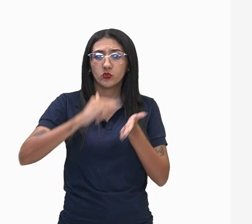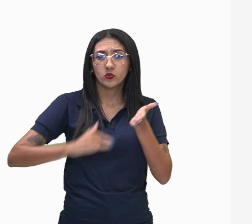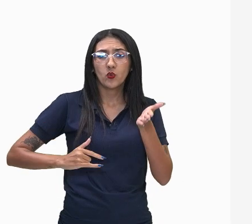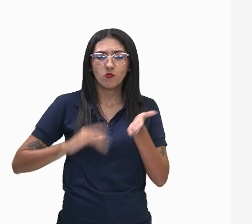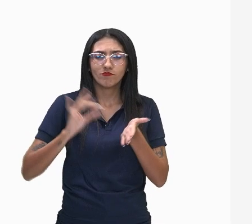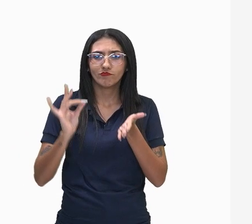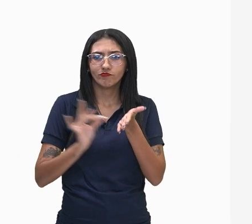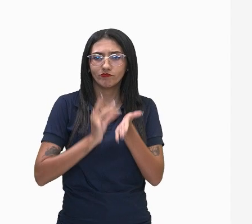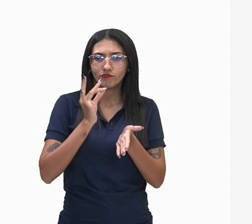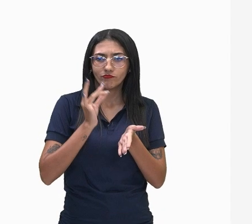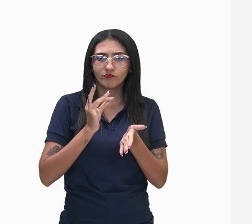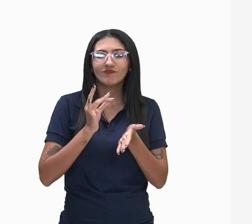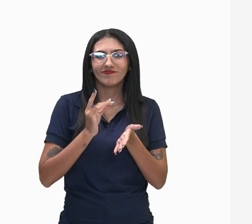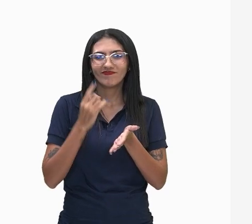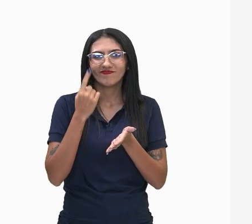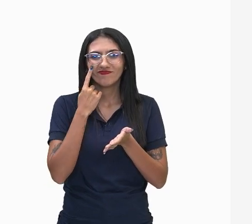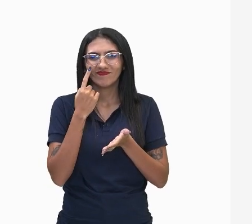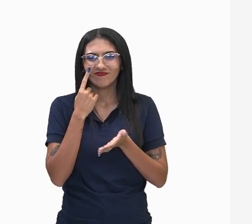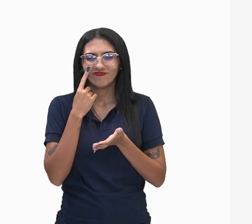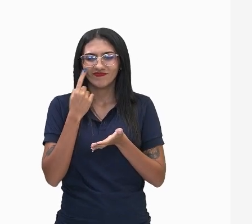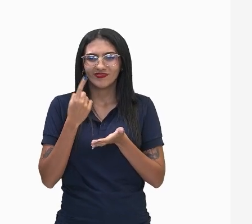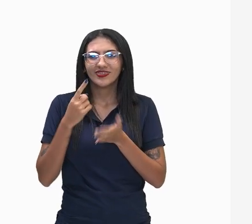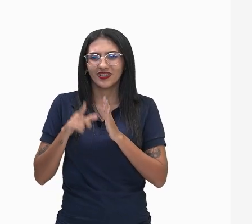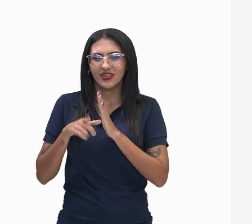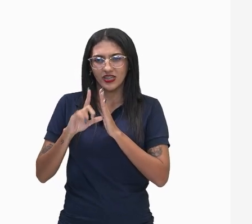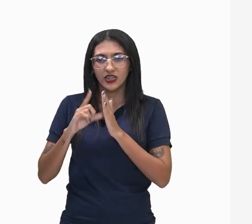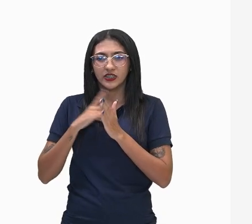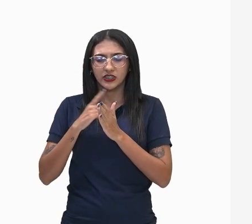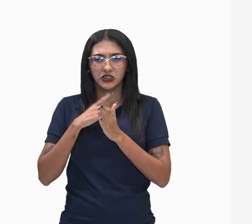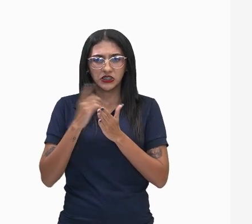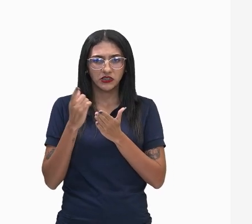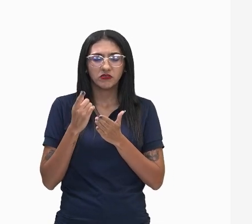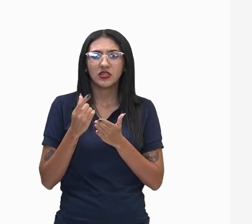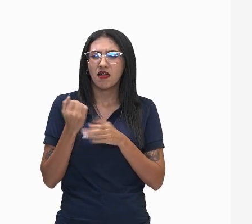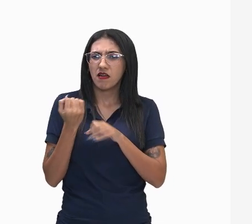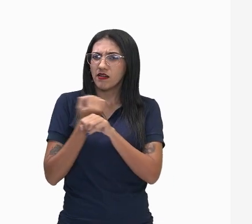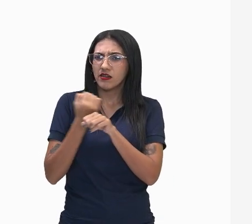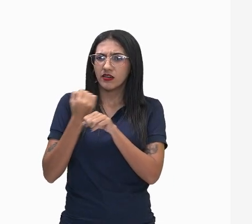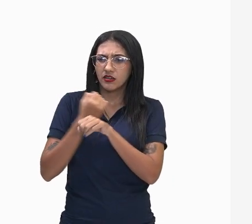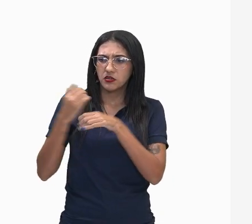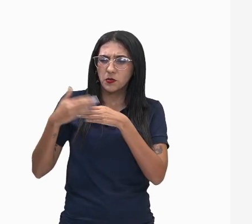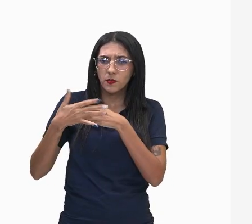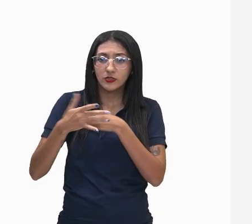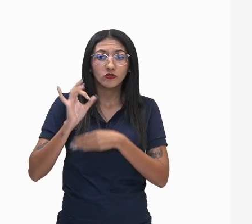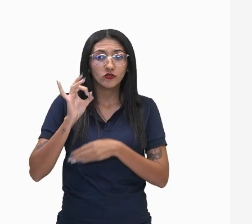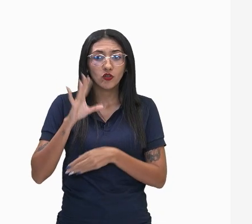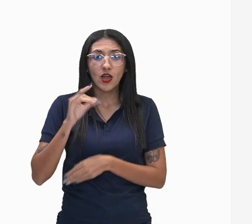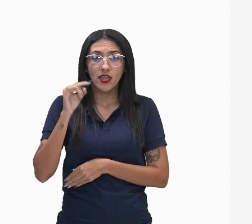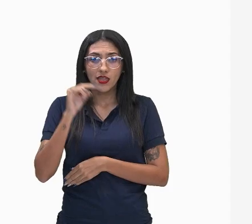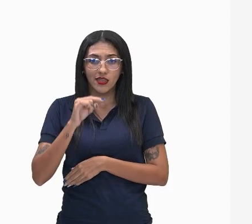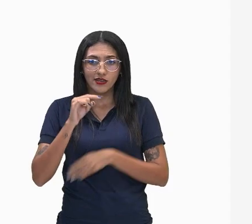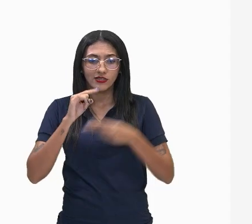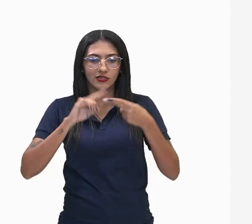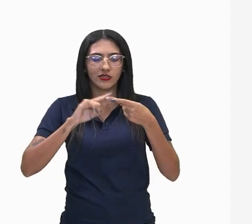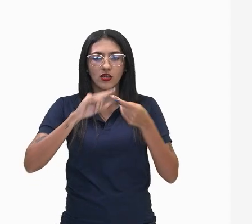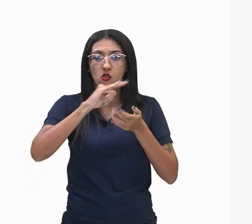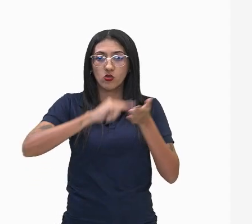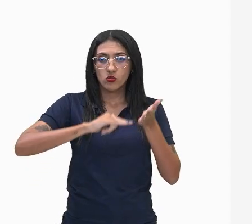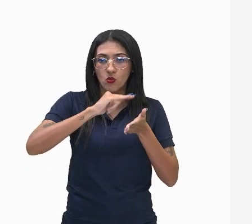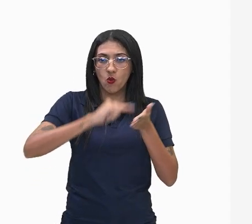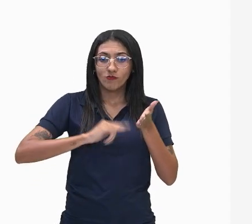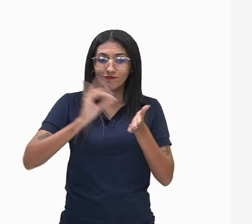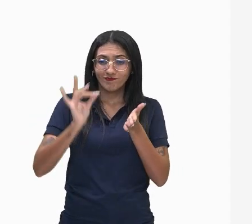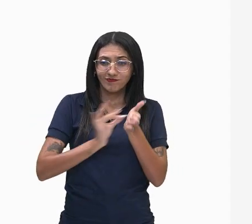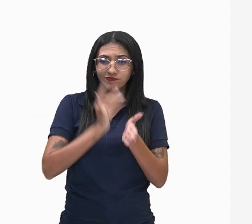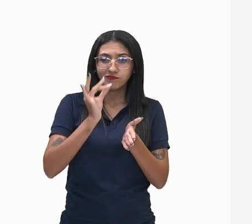oficiais. Como o professor falou, né, anteriormente, por muitos anos, somente esses documentos oficiais